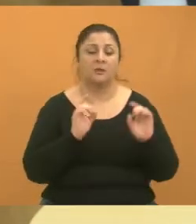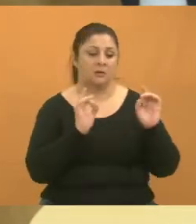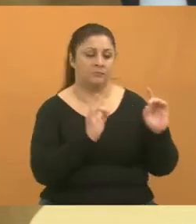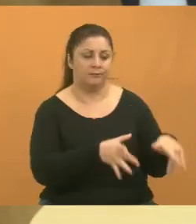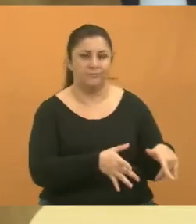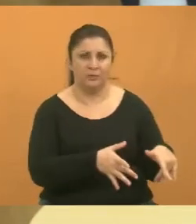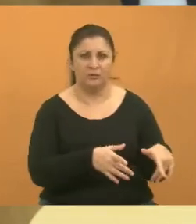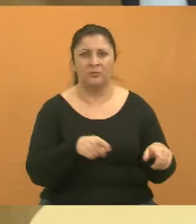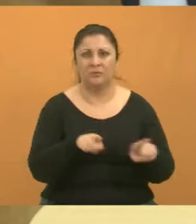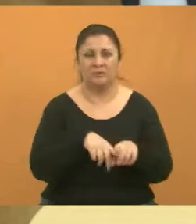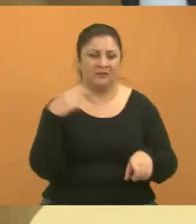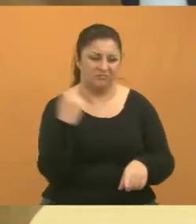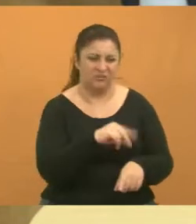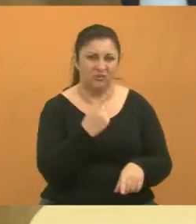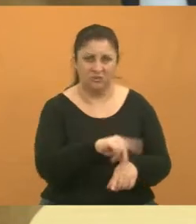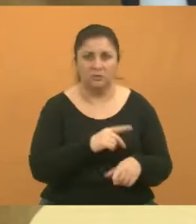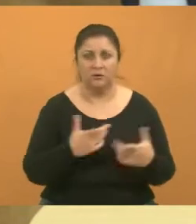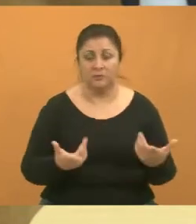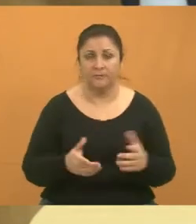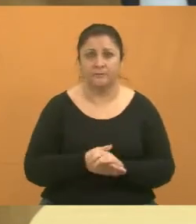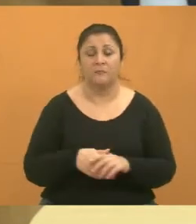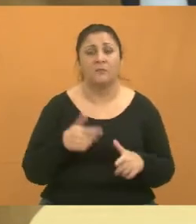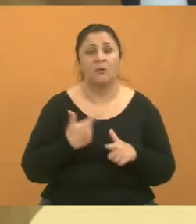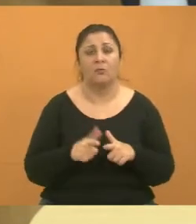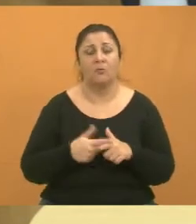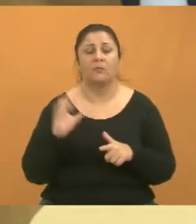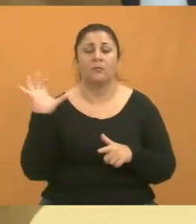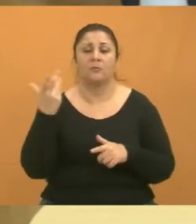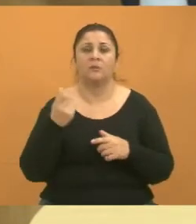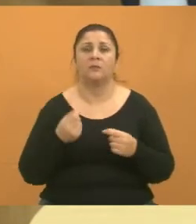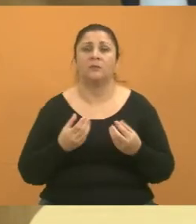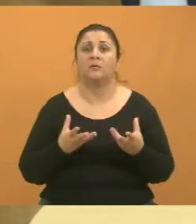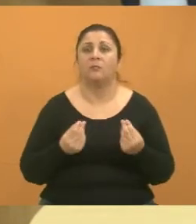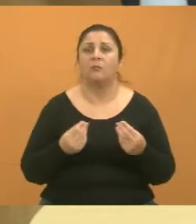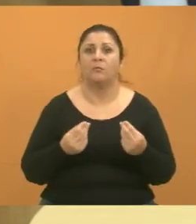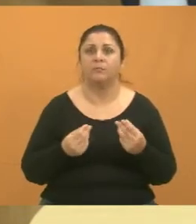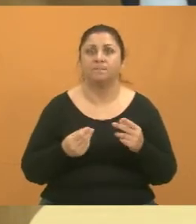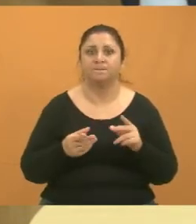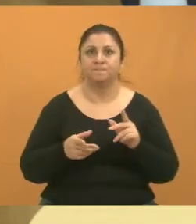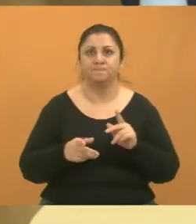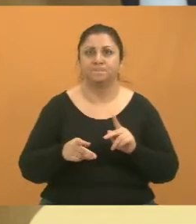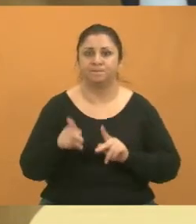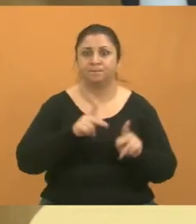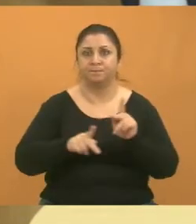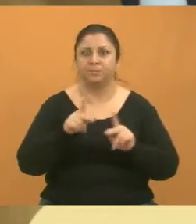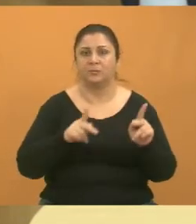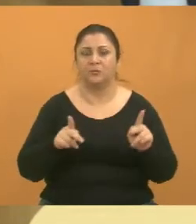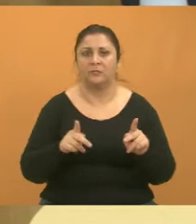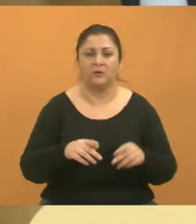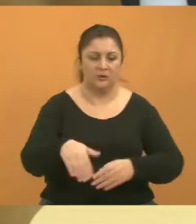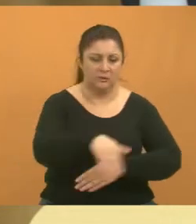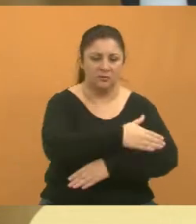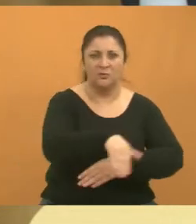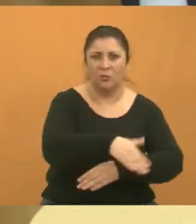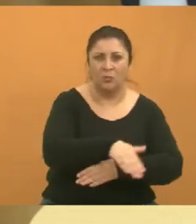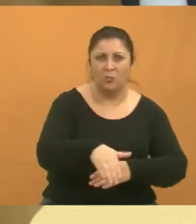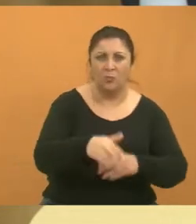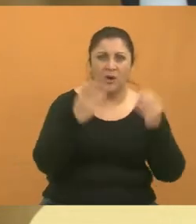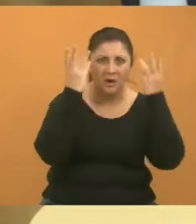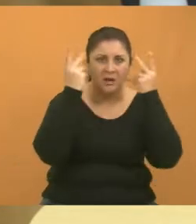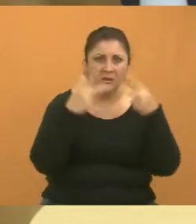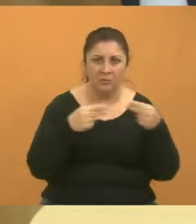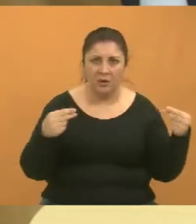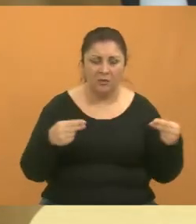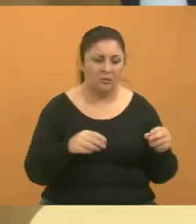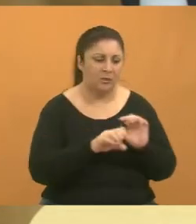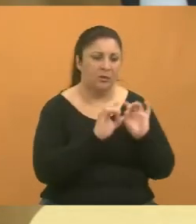os maus-tratos. Esses problemas vêm se agravando pelo crescente aumento populacional, tanto dos animais de rua quanto daqueles que possuem um